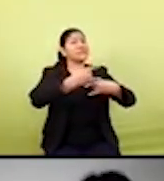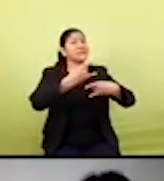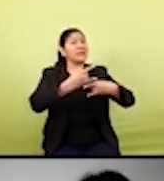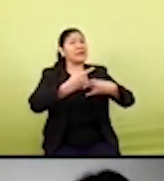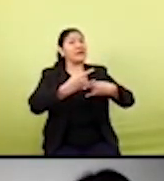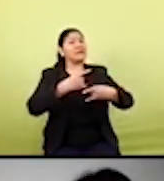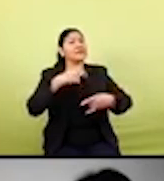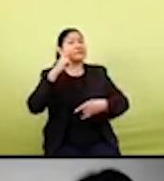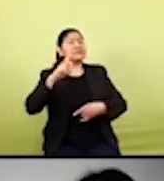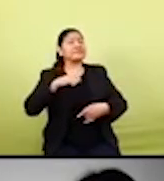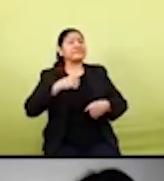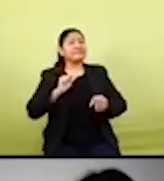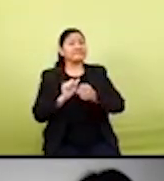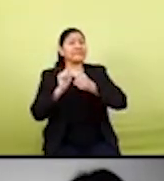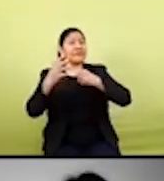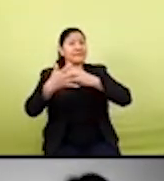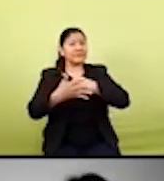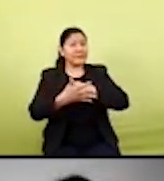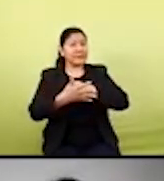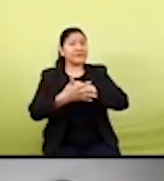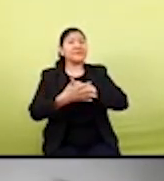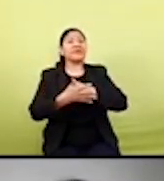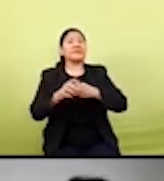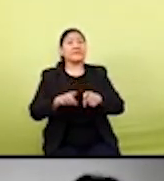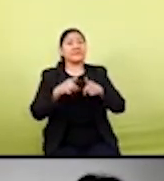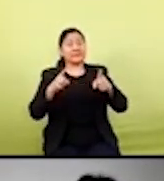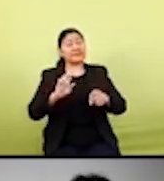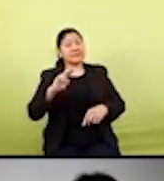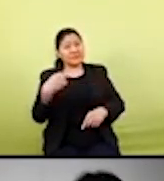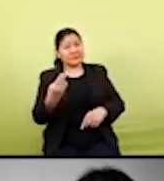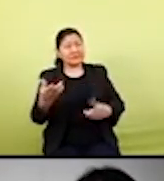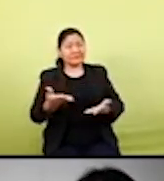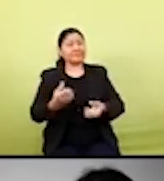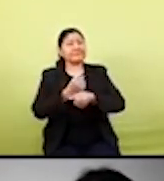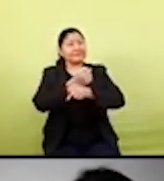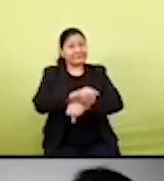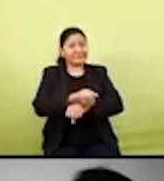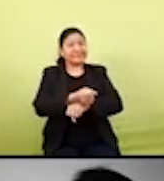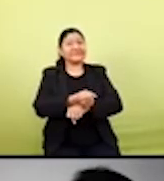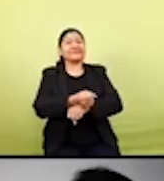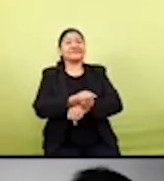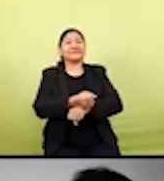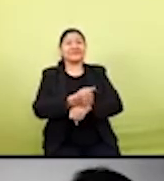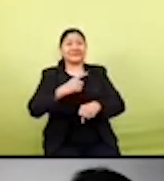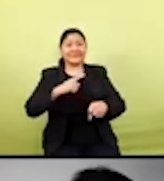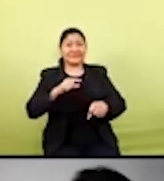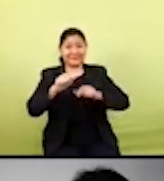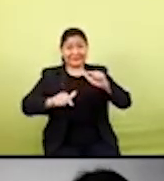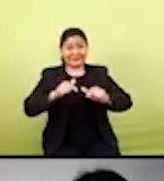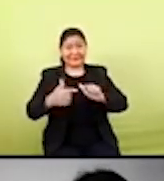pandemia, mas a palavra reinventar está no nosso dicionário hoje, de